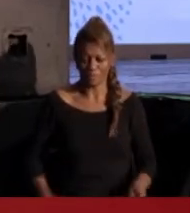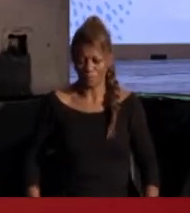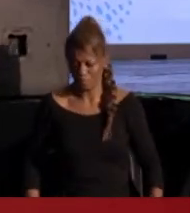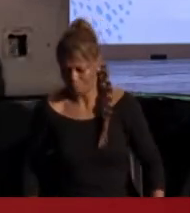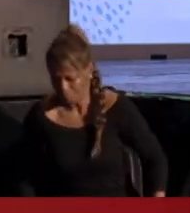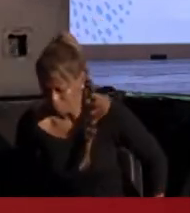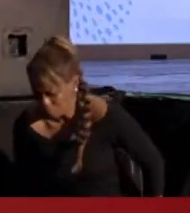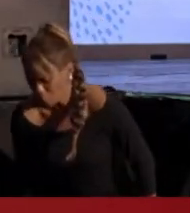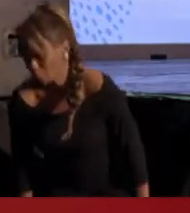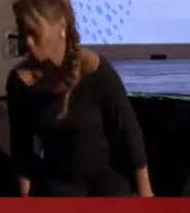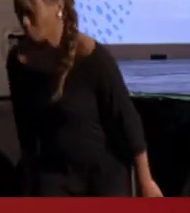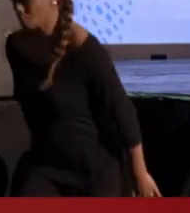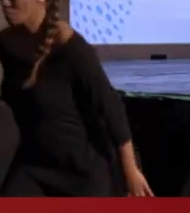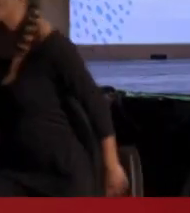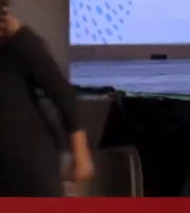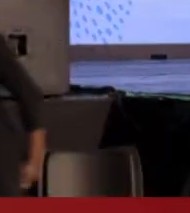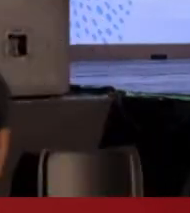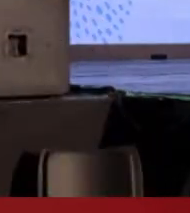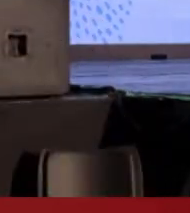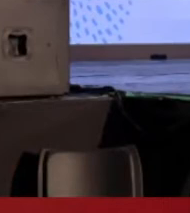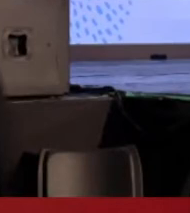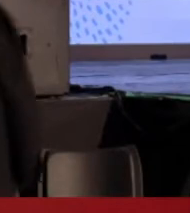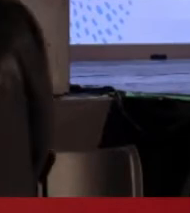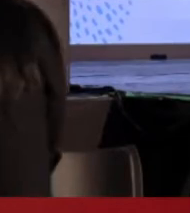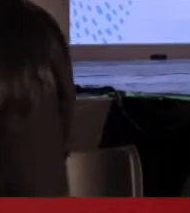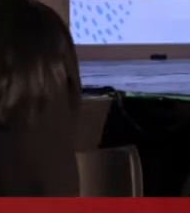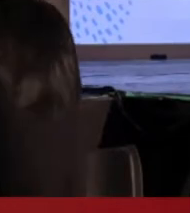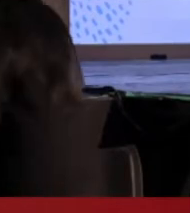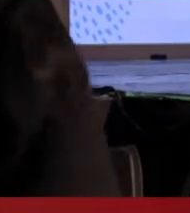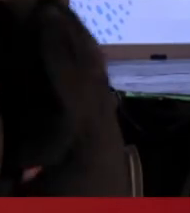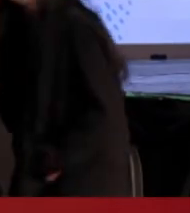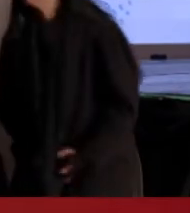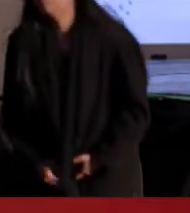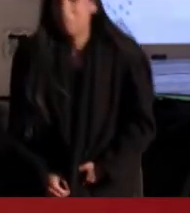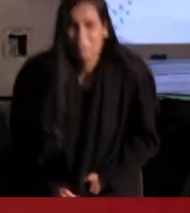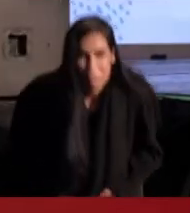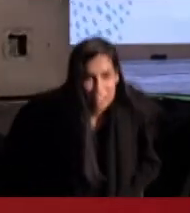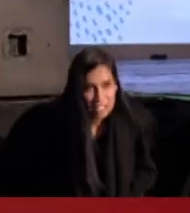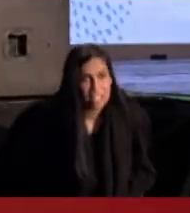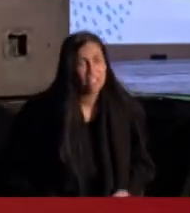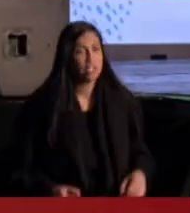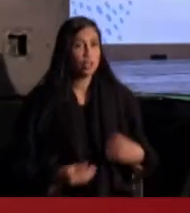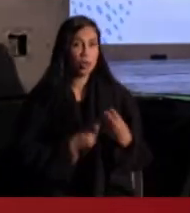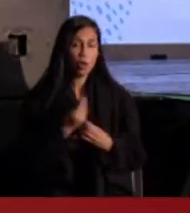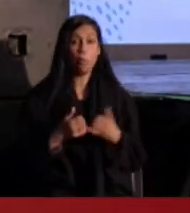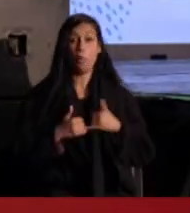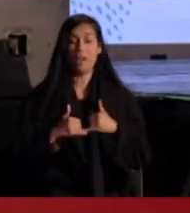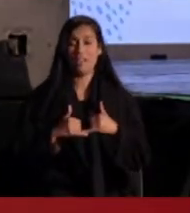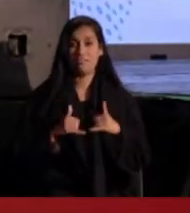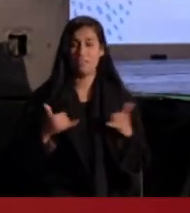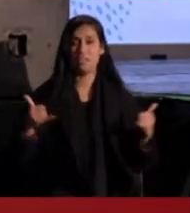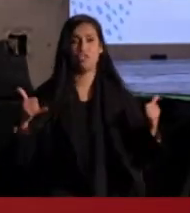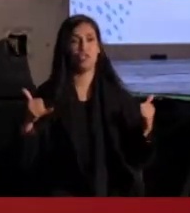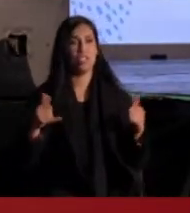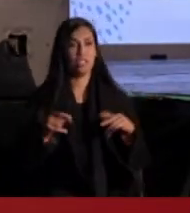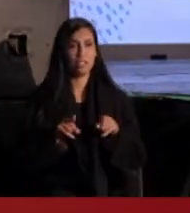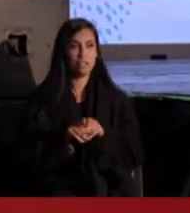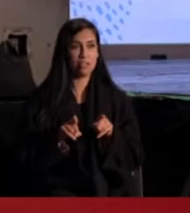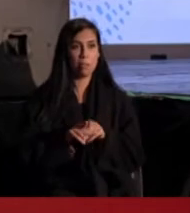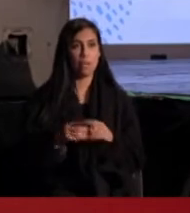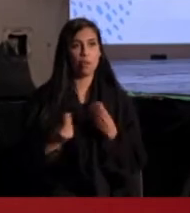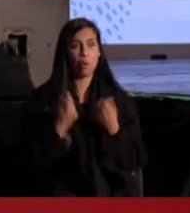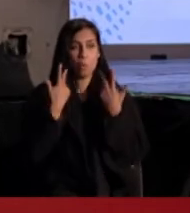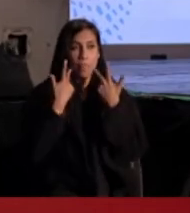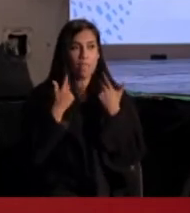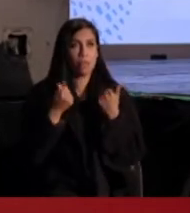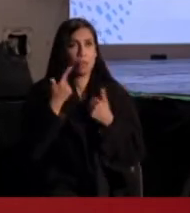muitos dentes perdidos, que uma certa epidemiologia naturaliza e vai dizer que são dentes